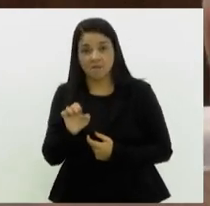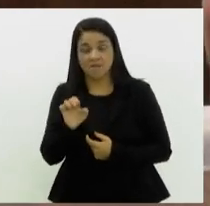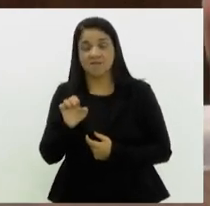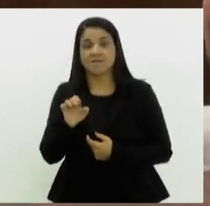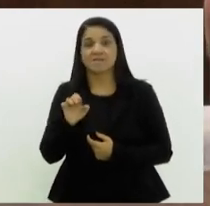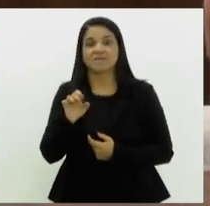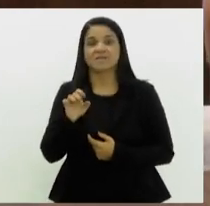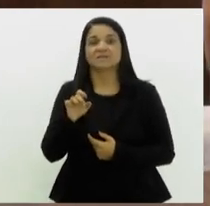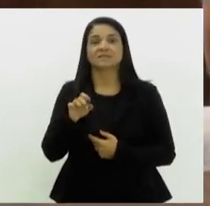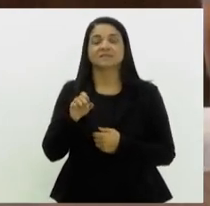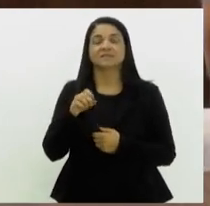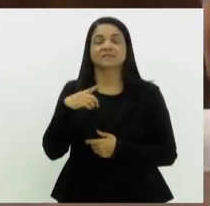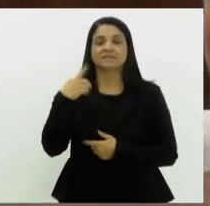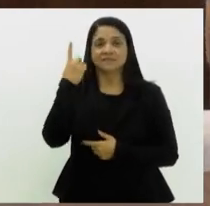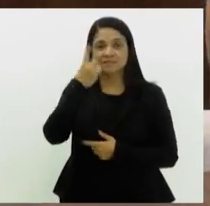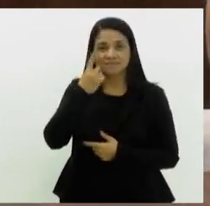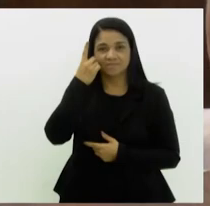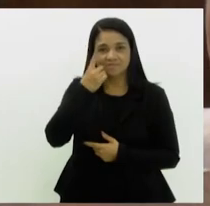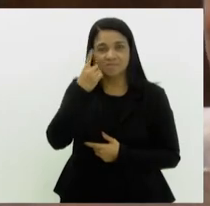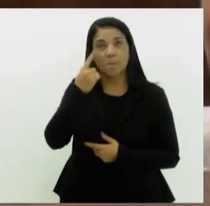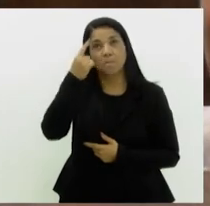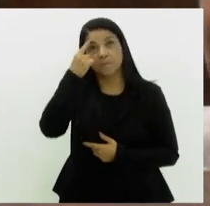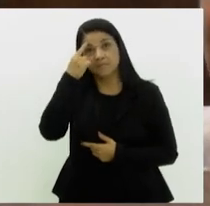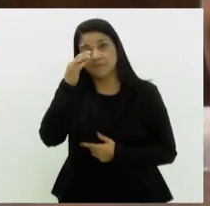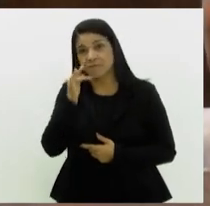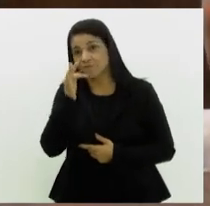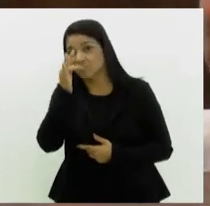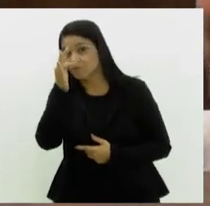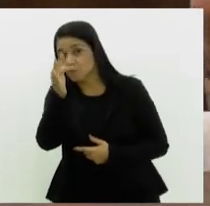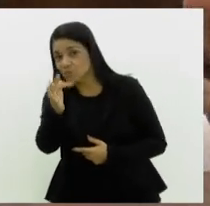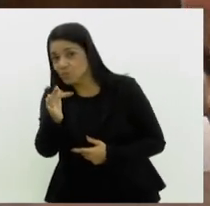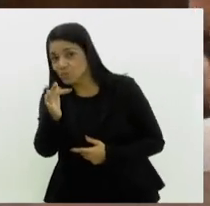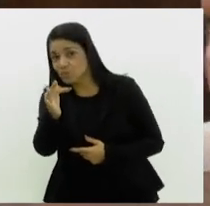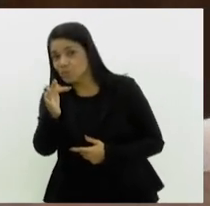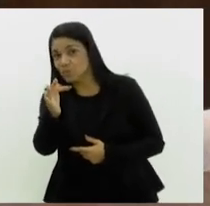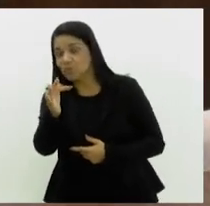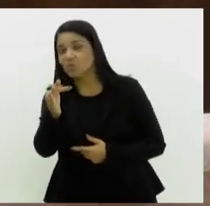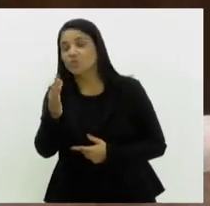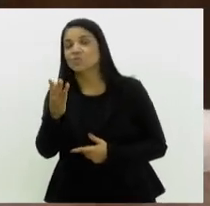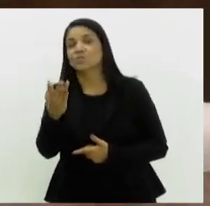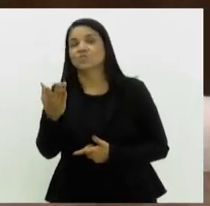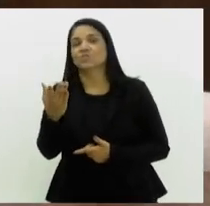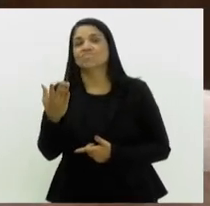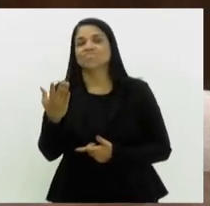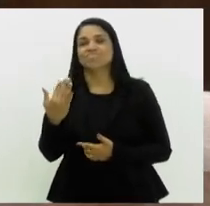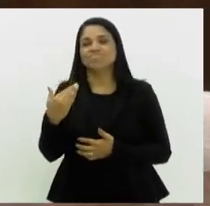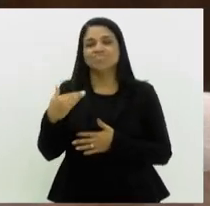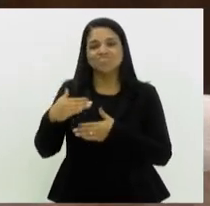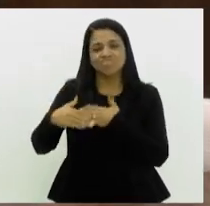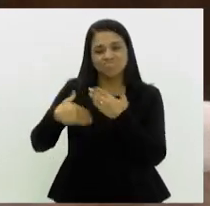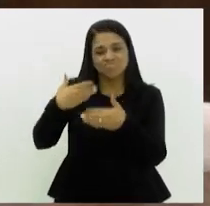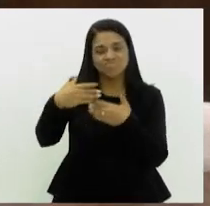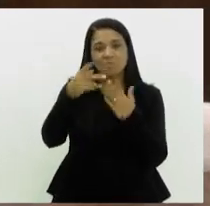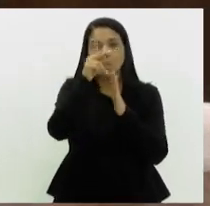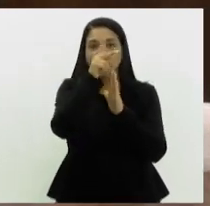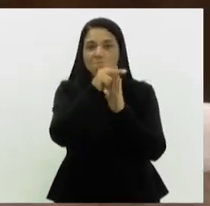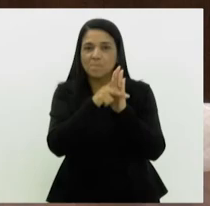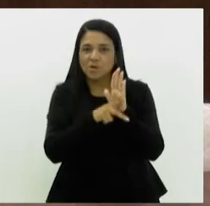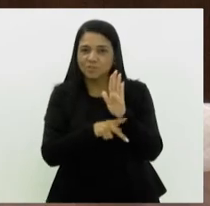parlamentares de nós também pensarmos, né, para frente aí um processo da gente ter um projeto